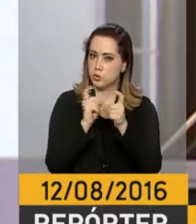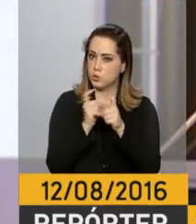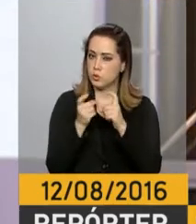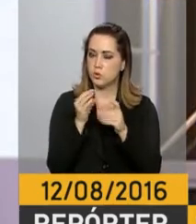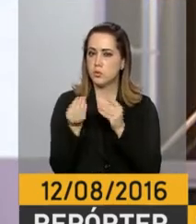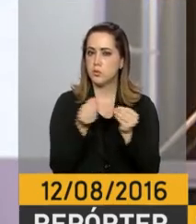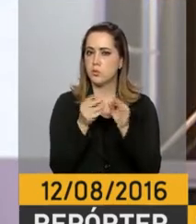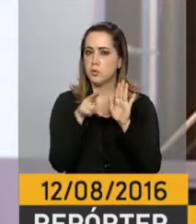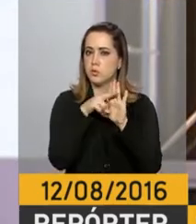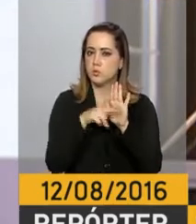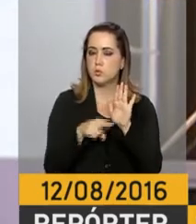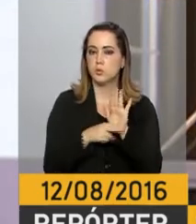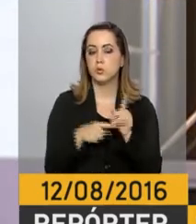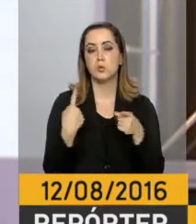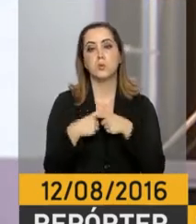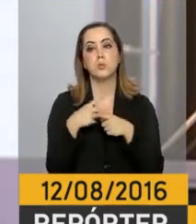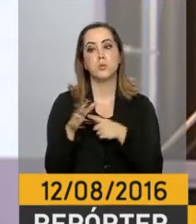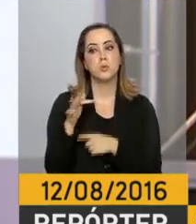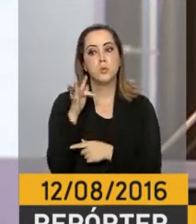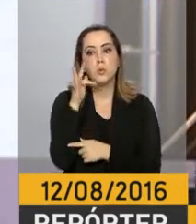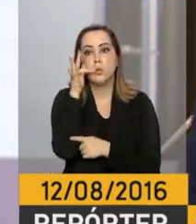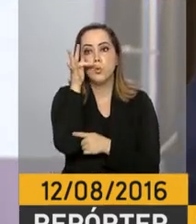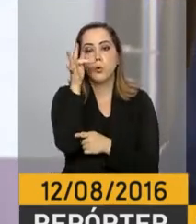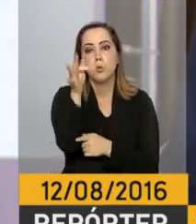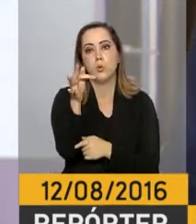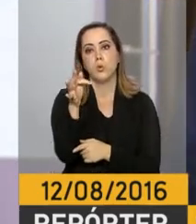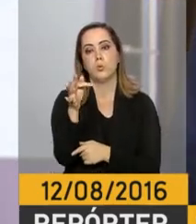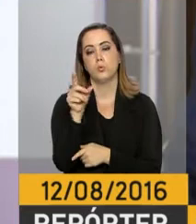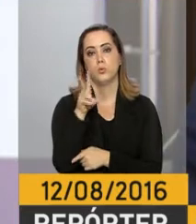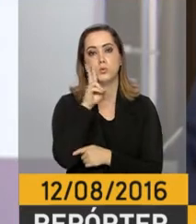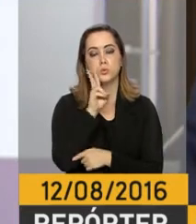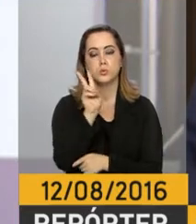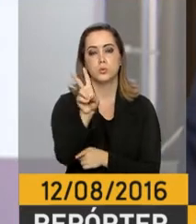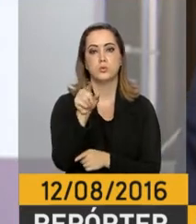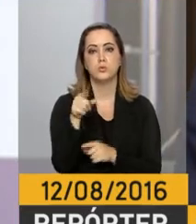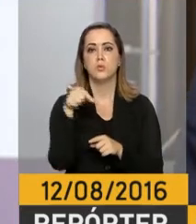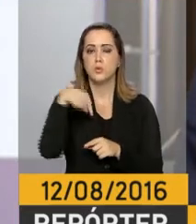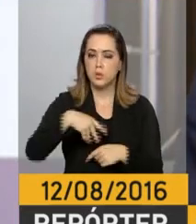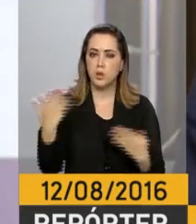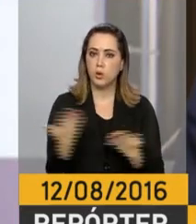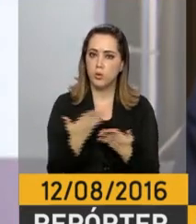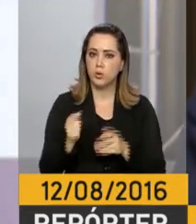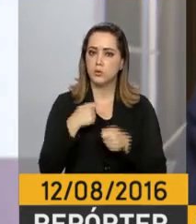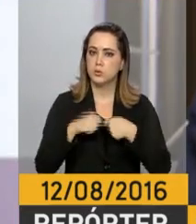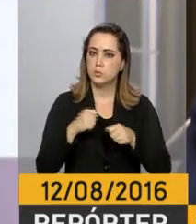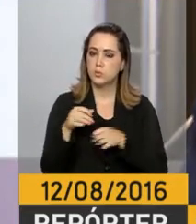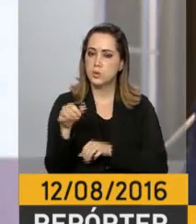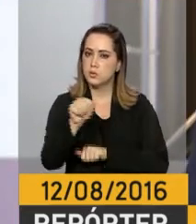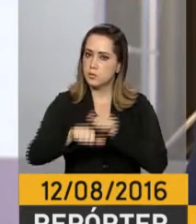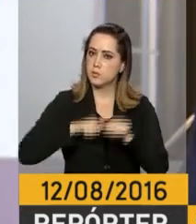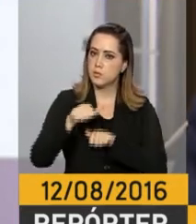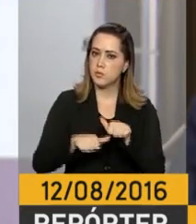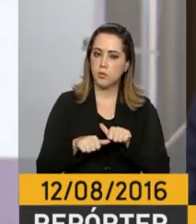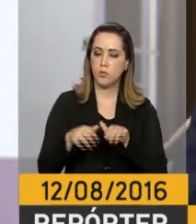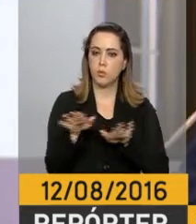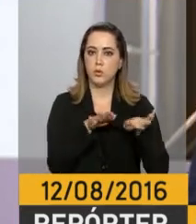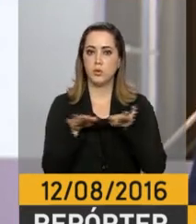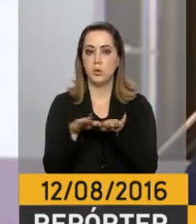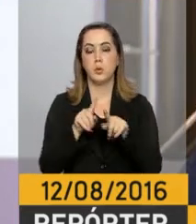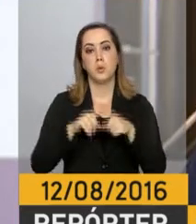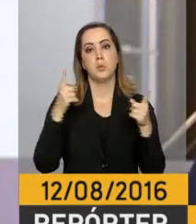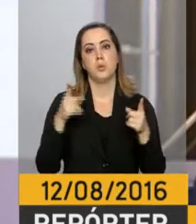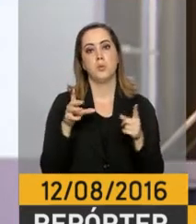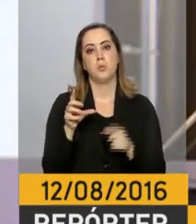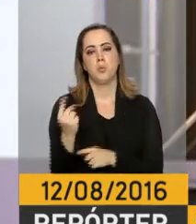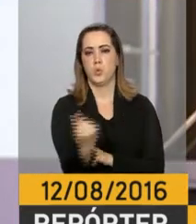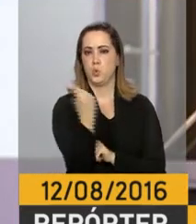olhando para o futuro que a política monetária é balizada. Mas não se deve tomar essas variáveis